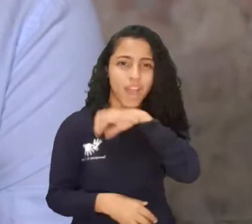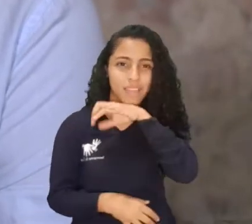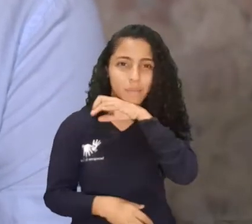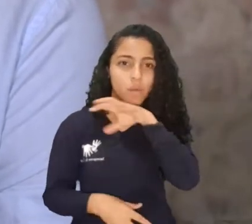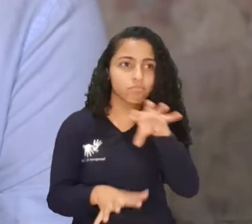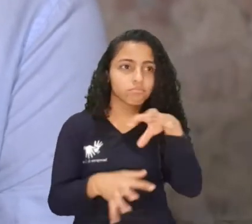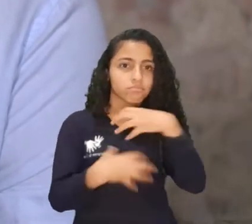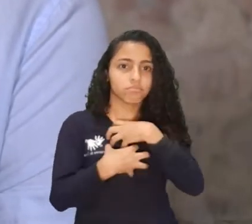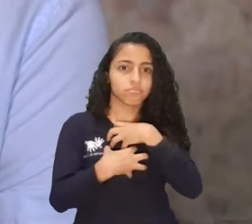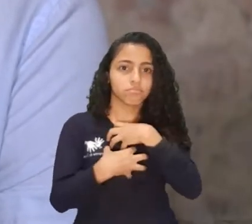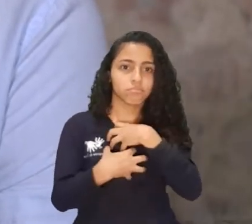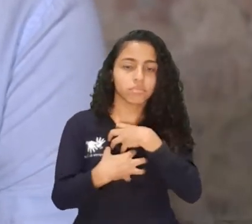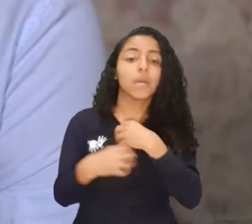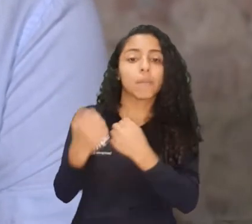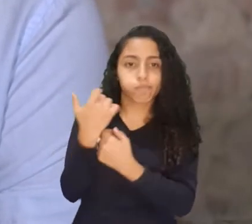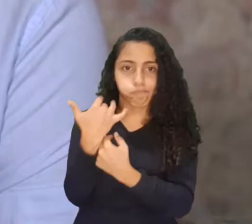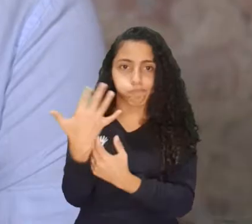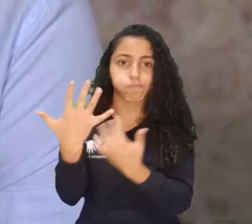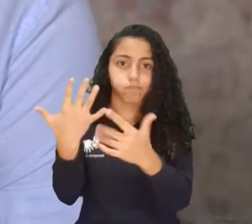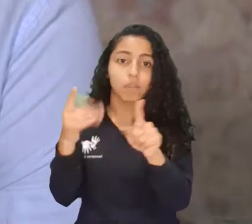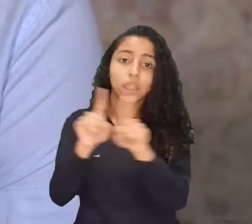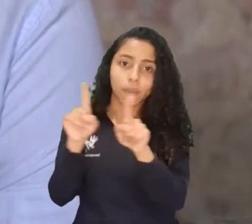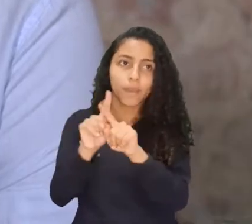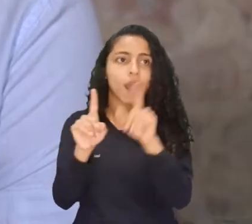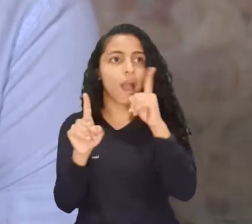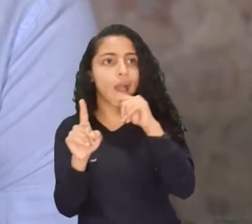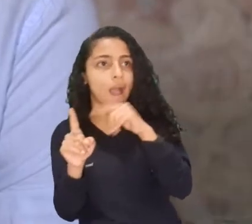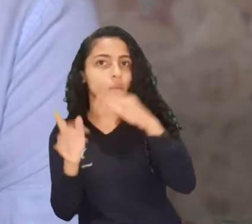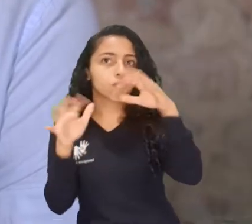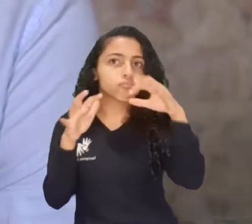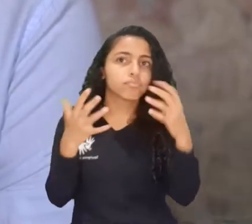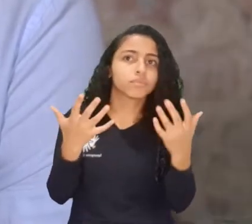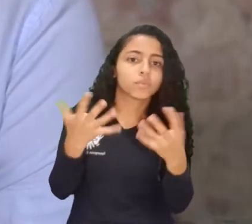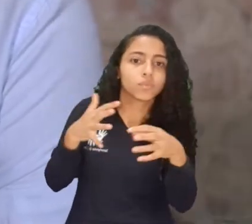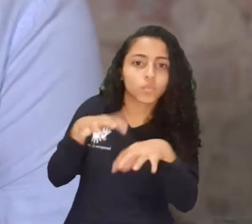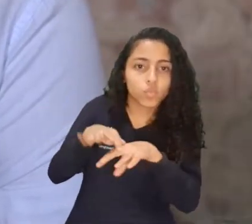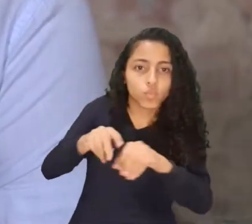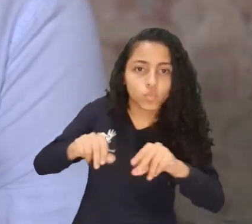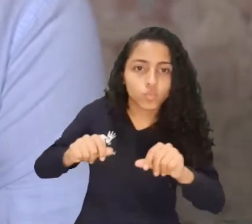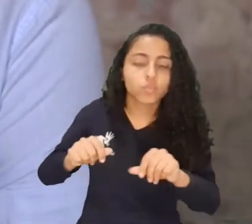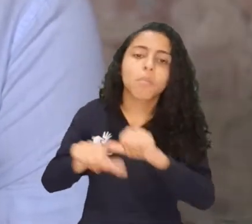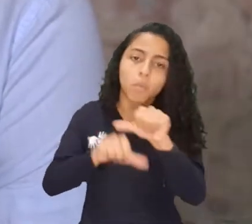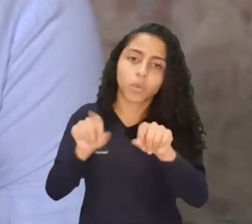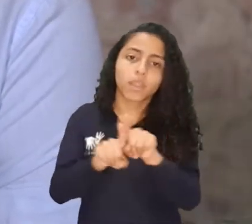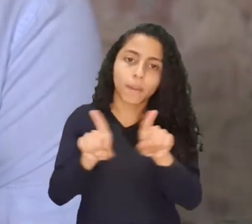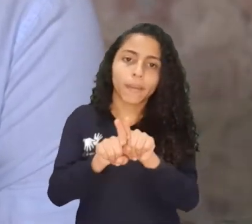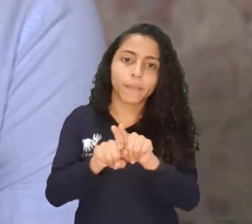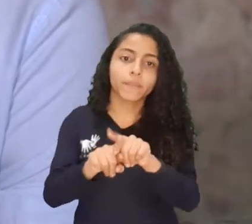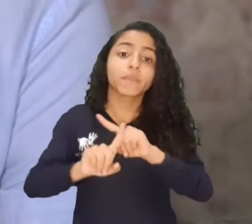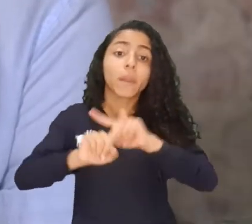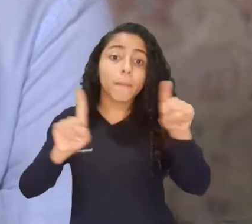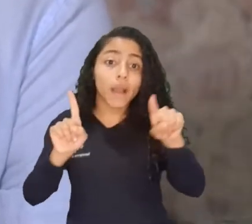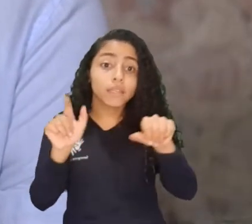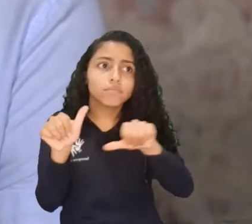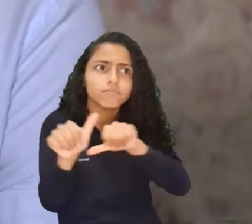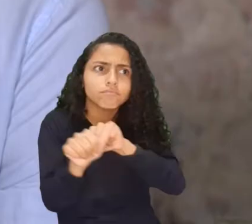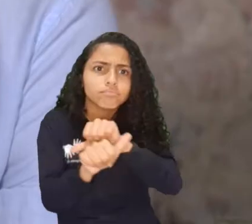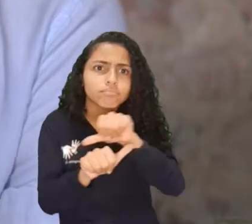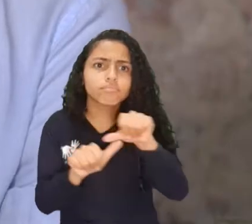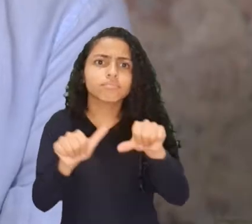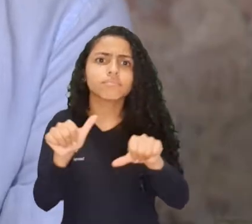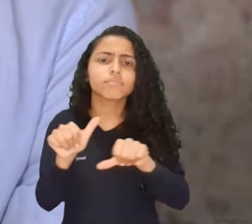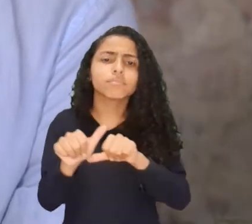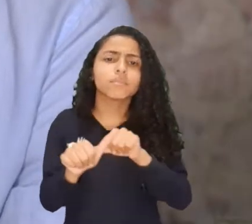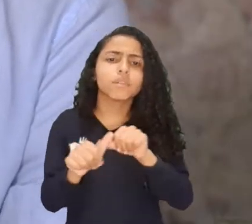planta respondem à quantidade de água, à temperatura e ao solo também. Essas mudanças é que fazem com que a espécie, mais ou